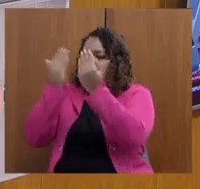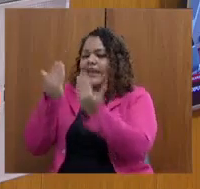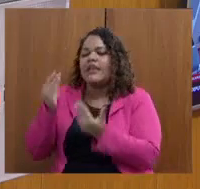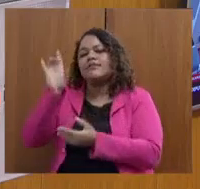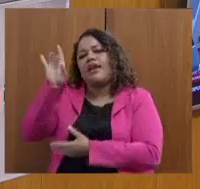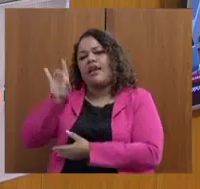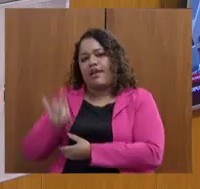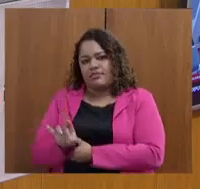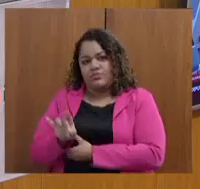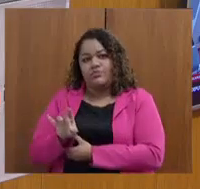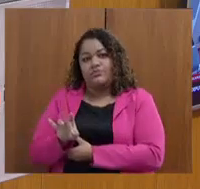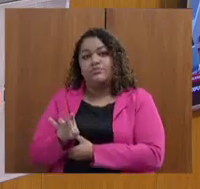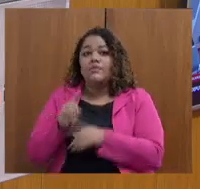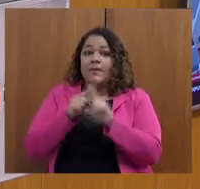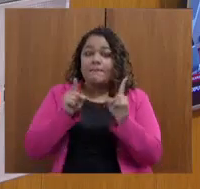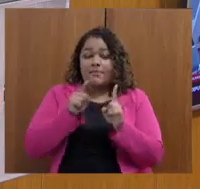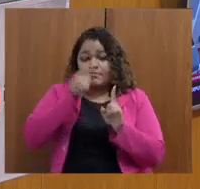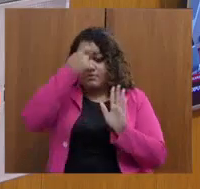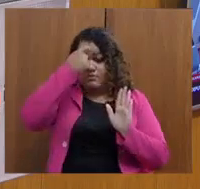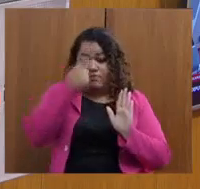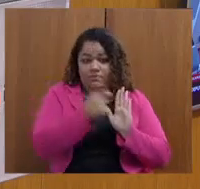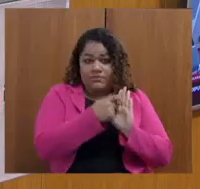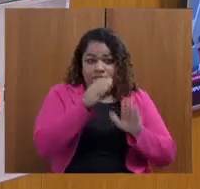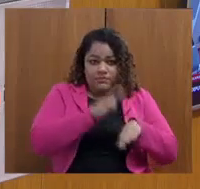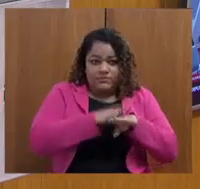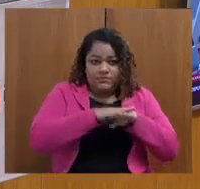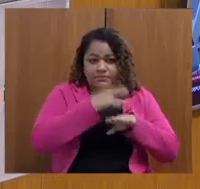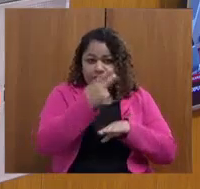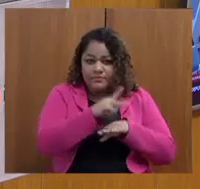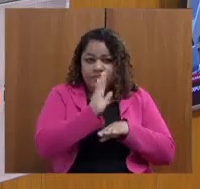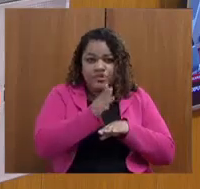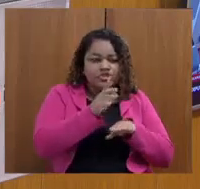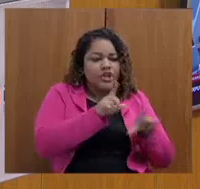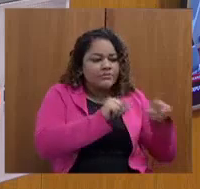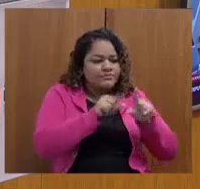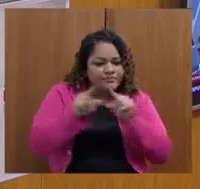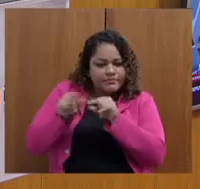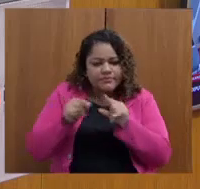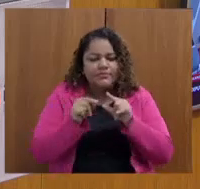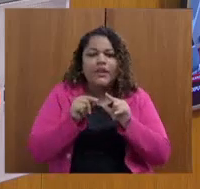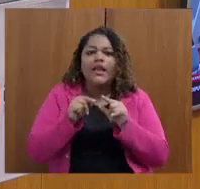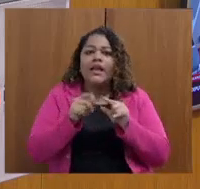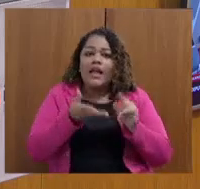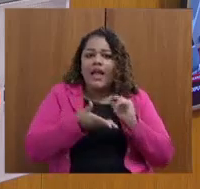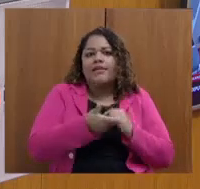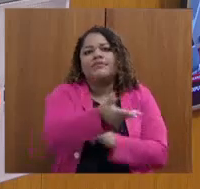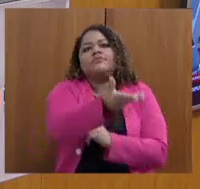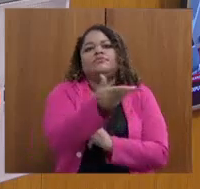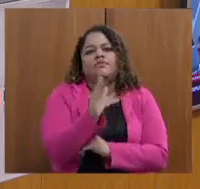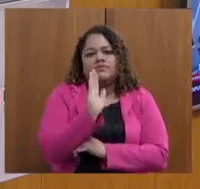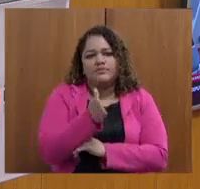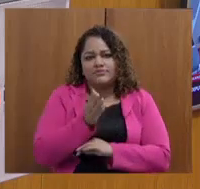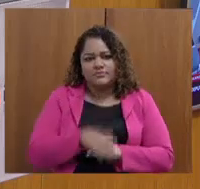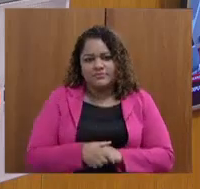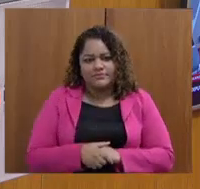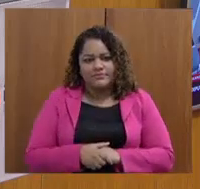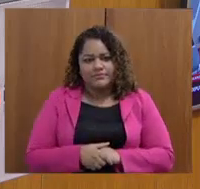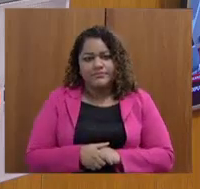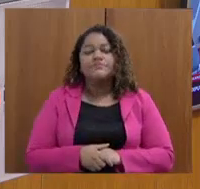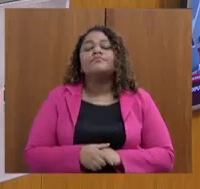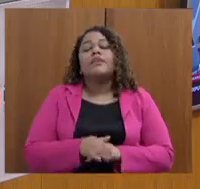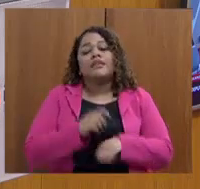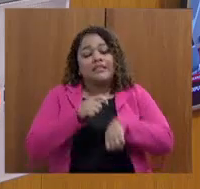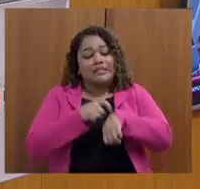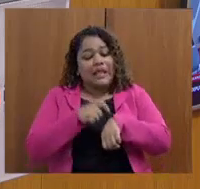da Inteligência já da Inteligência Artificial fazer essa triagem a gente avança a gente ganha tempo né como eu disse o tempo